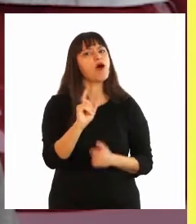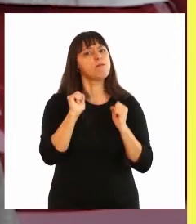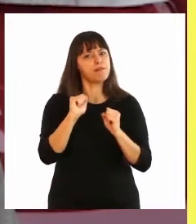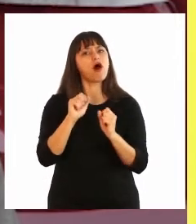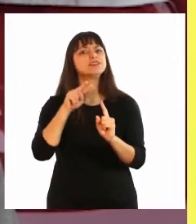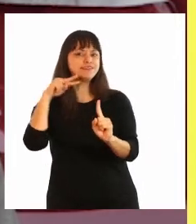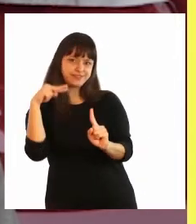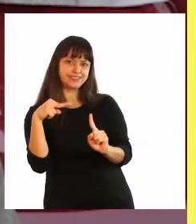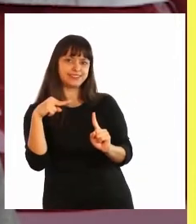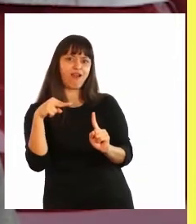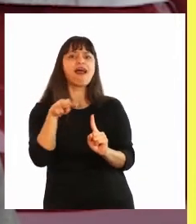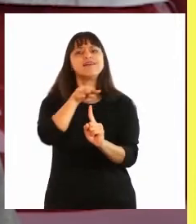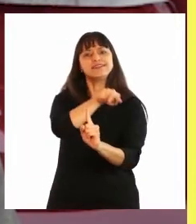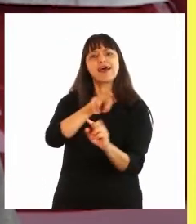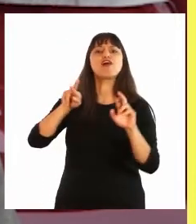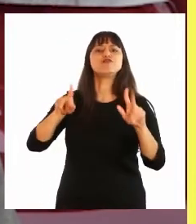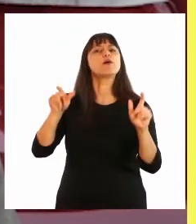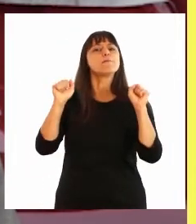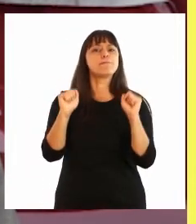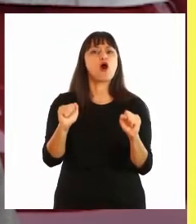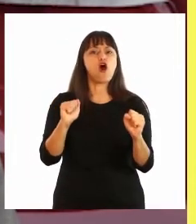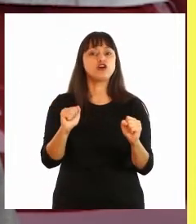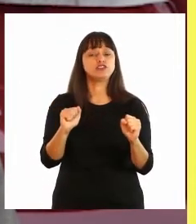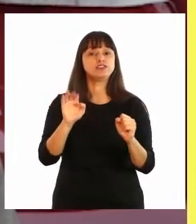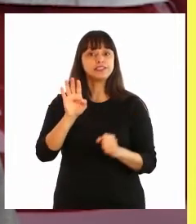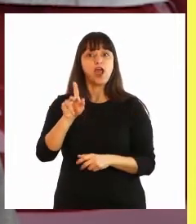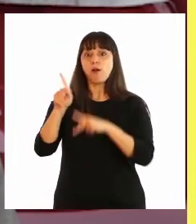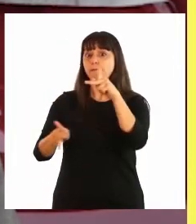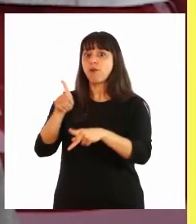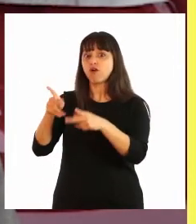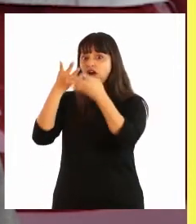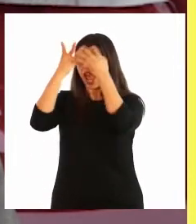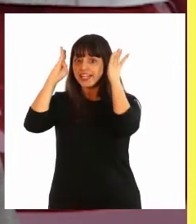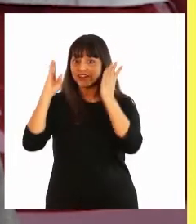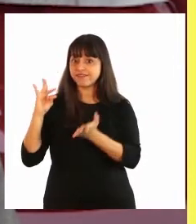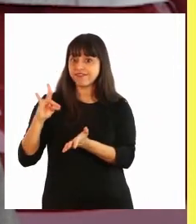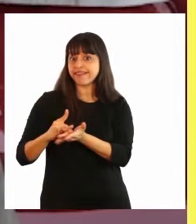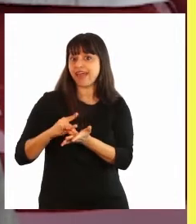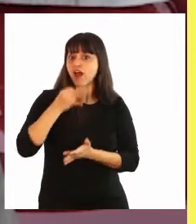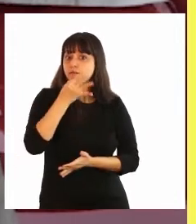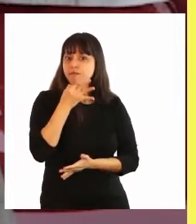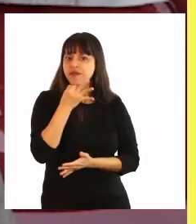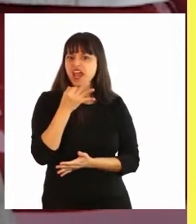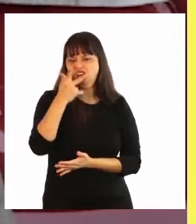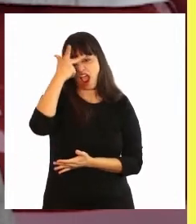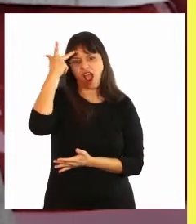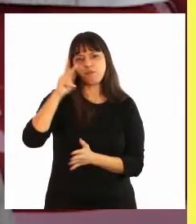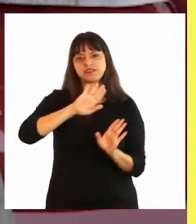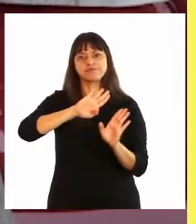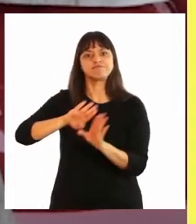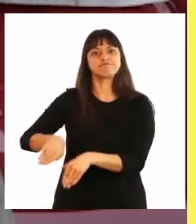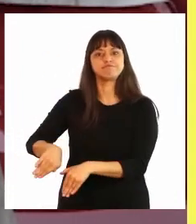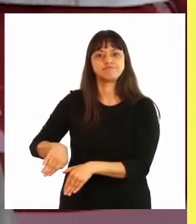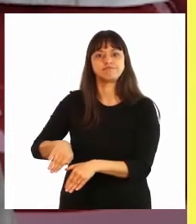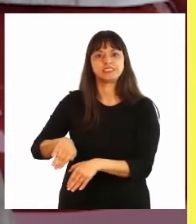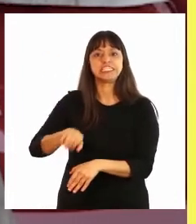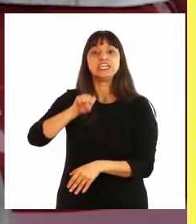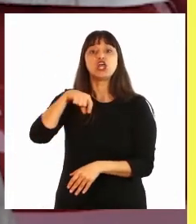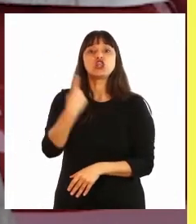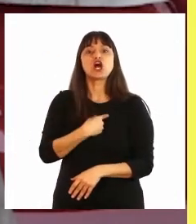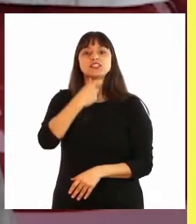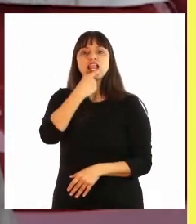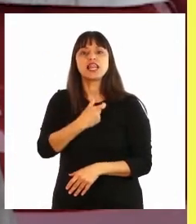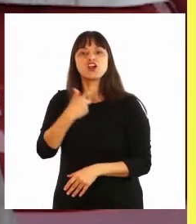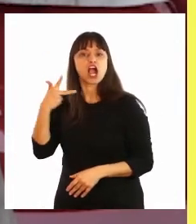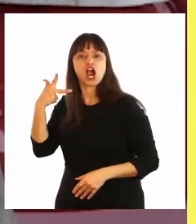E é isso, sempre a verdade indígena ela não pode existir, que é o momento onde cortam as nossas línguas ou botam